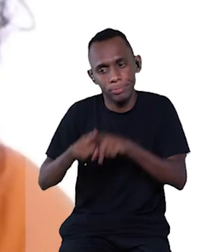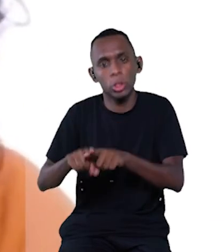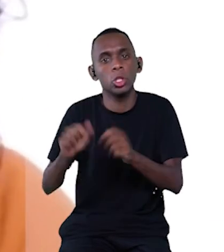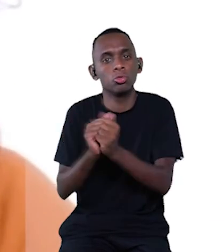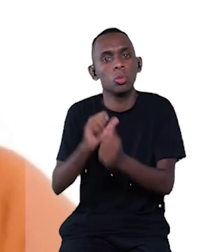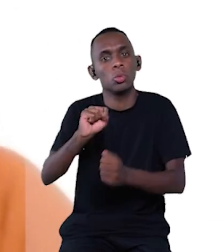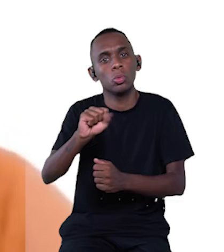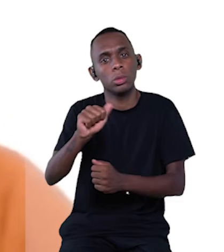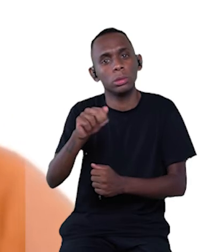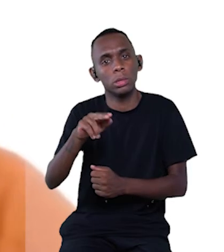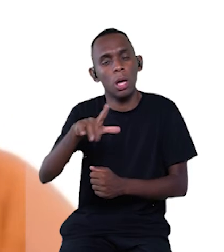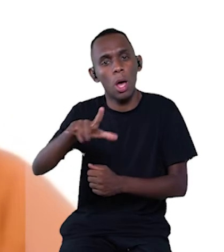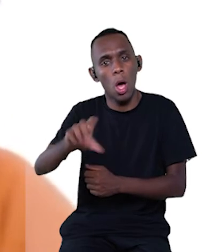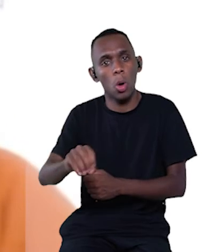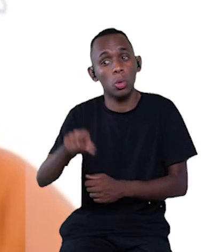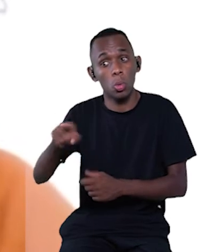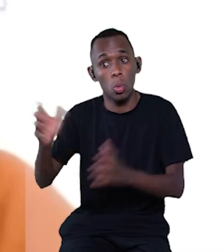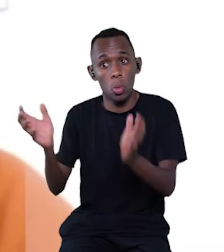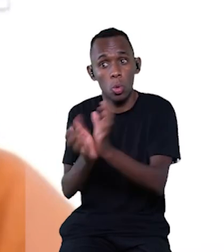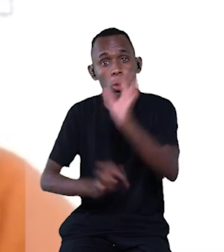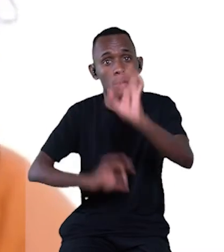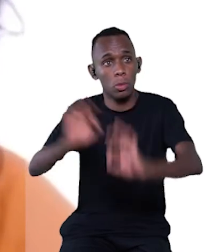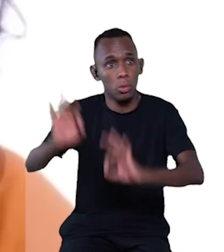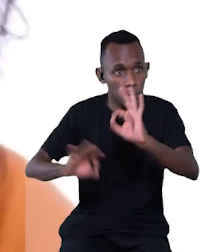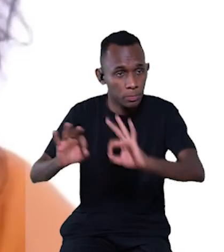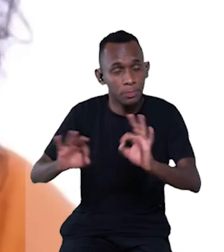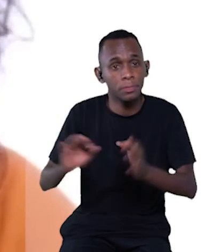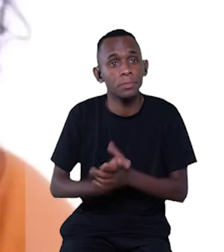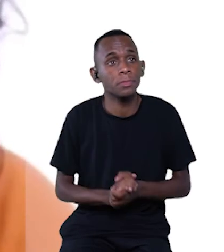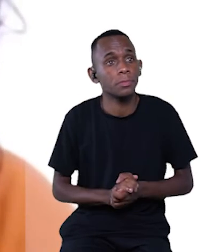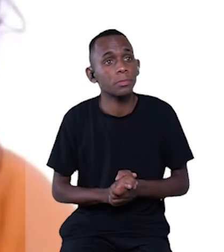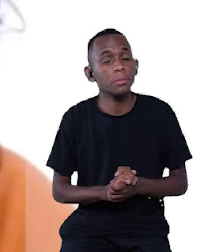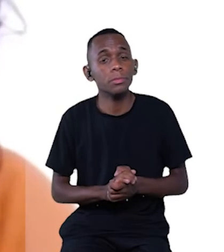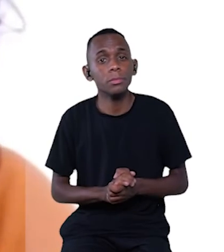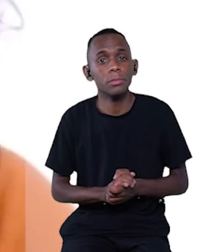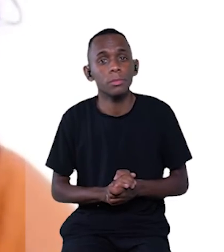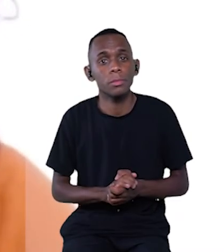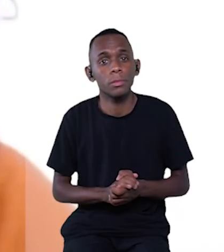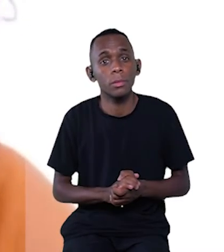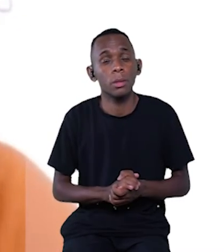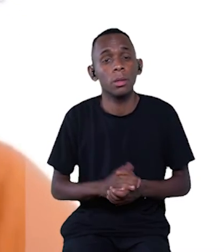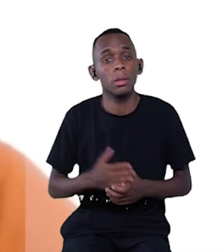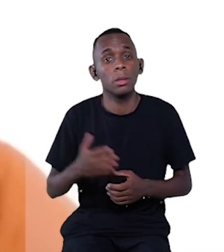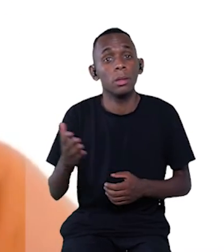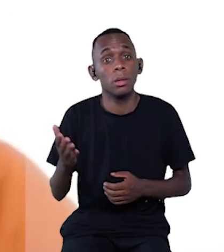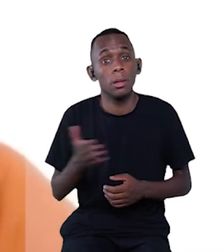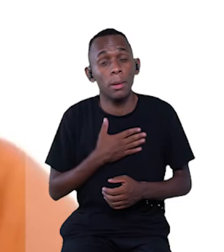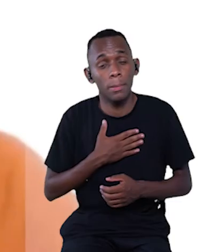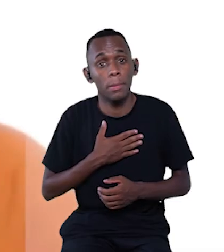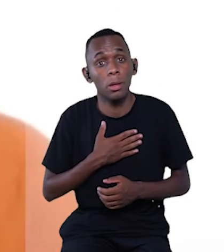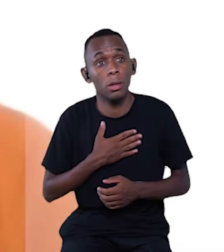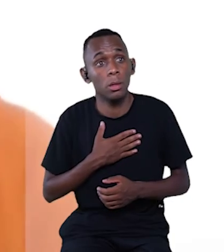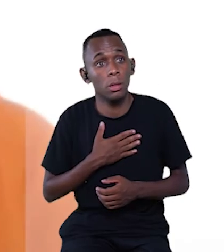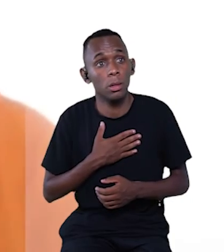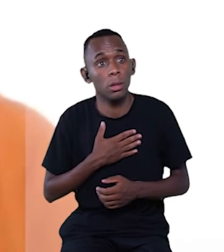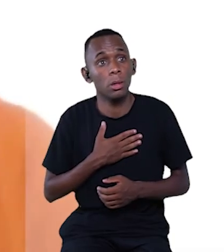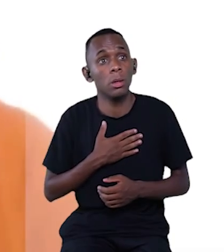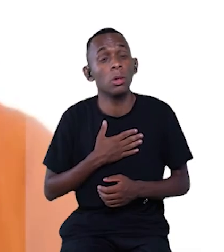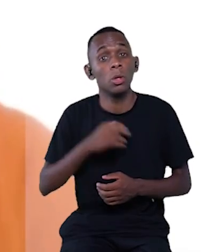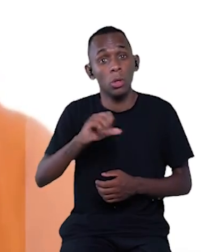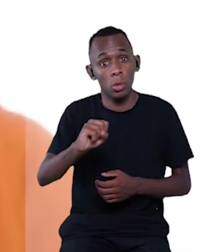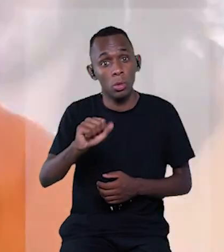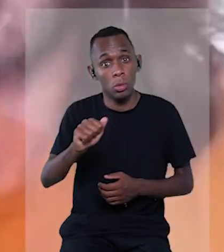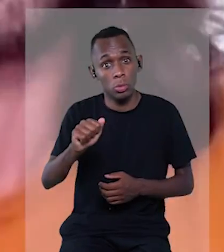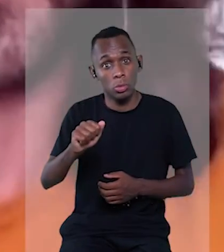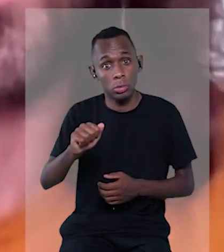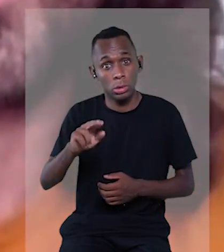com o Saulo Salomão, né, e montado pela Companhia Cinco Cabeças, com produção também da Marcela dos Filmes. E foi o meu primeiro texto. O Saulo atua também